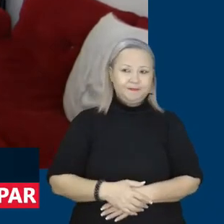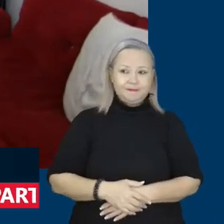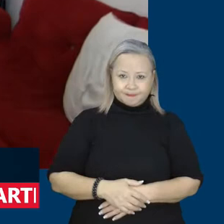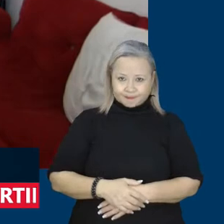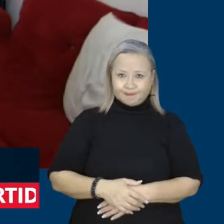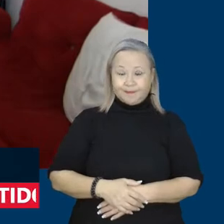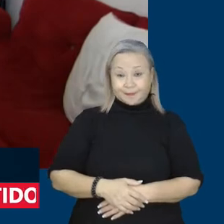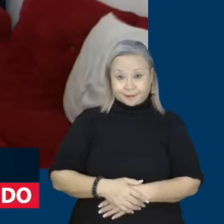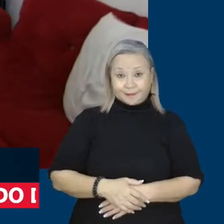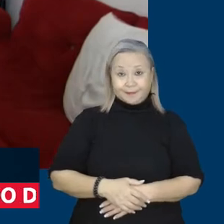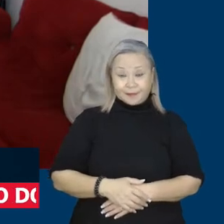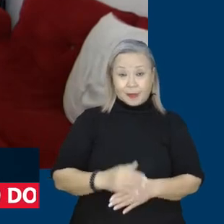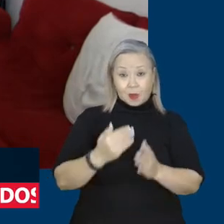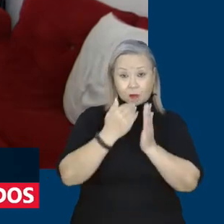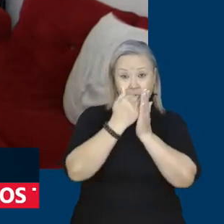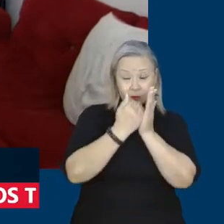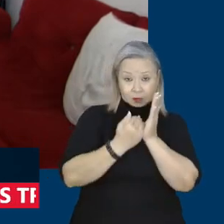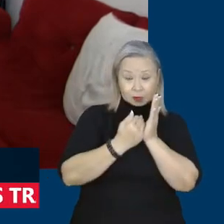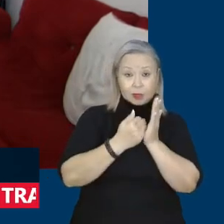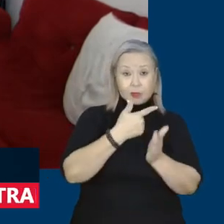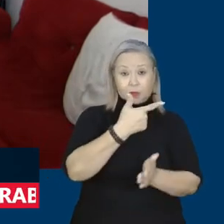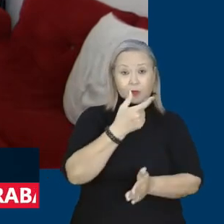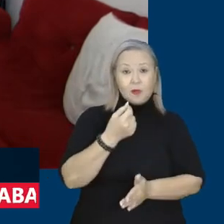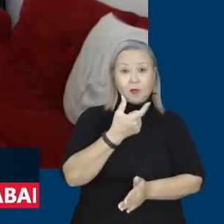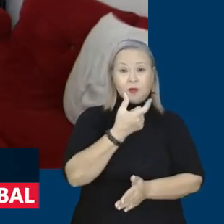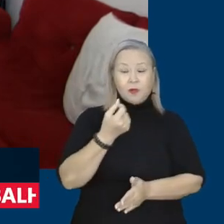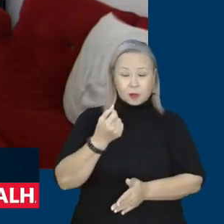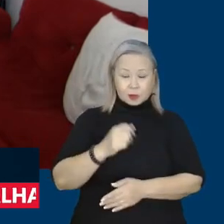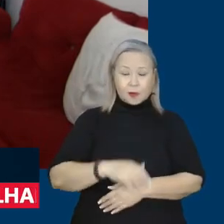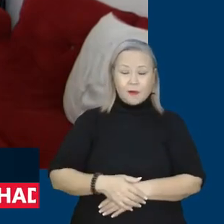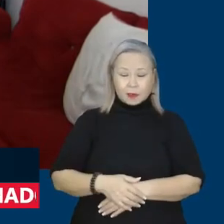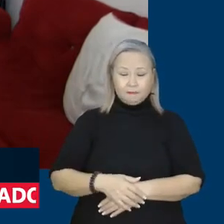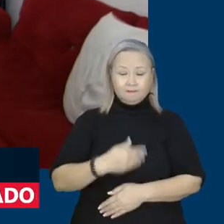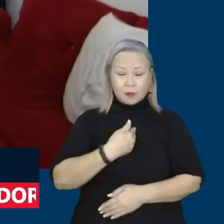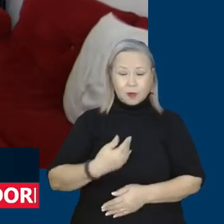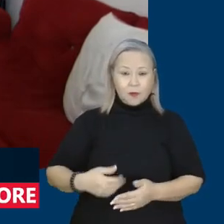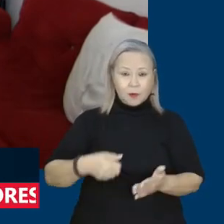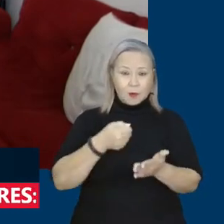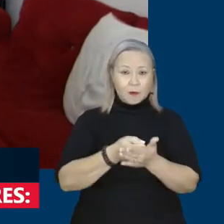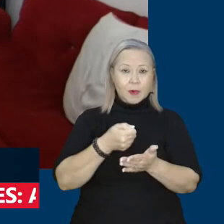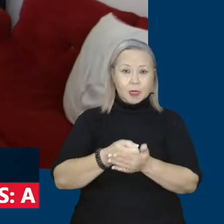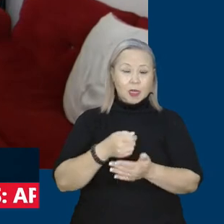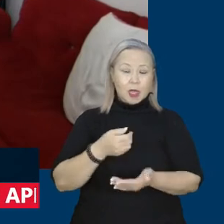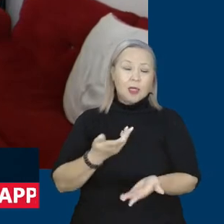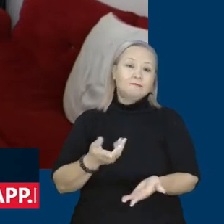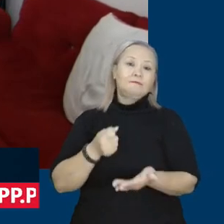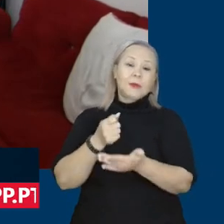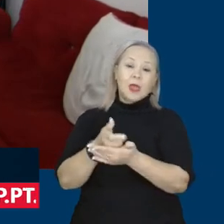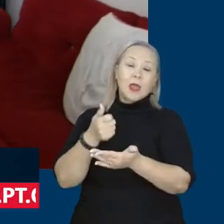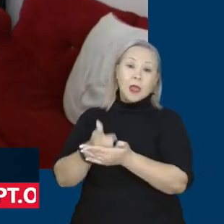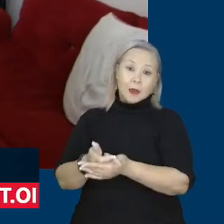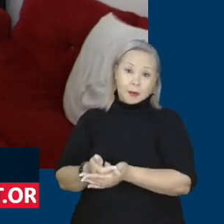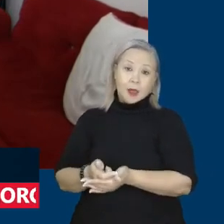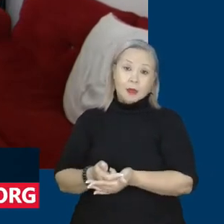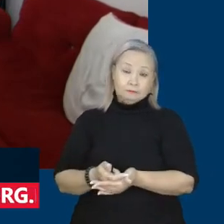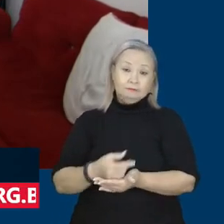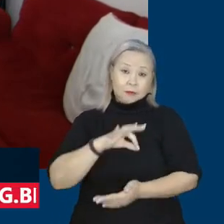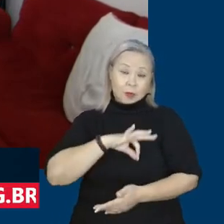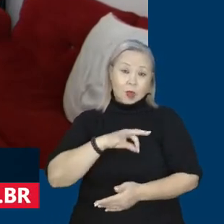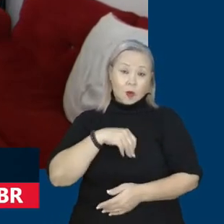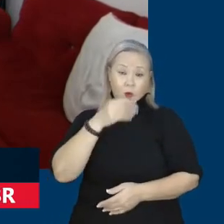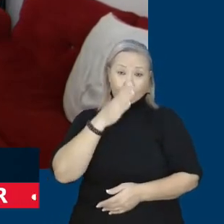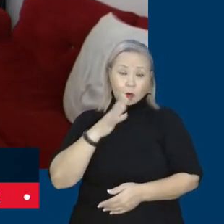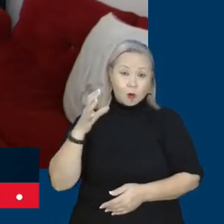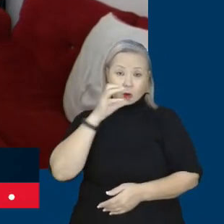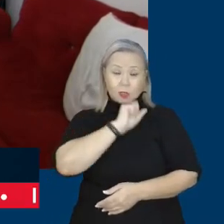o ano de 2020 naquele ano que o governo foi obrigado a pagar o auxílio emergencial de r$ 600 pelo